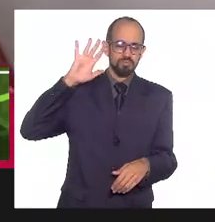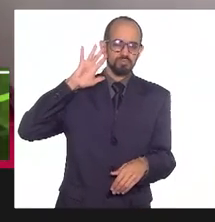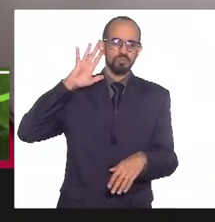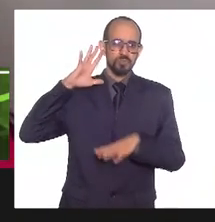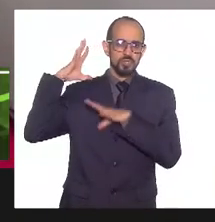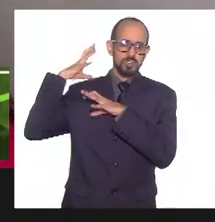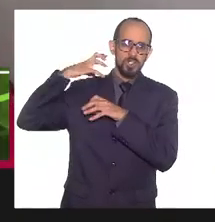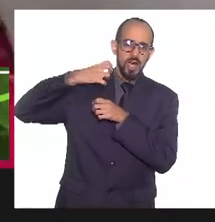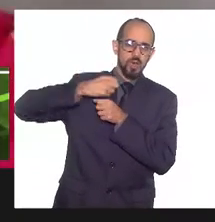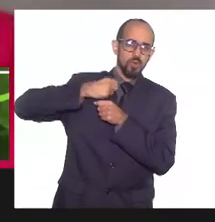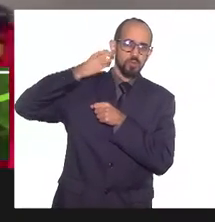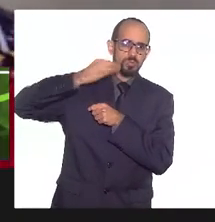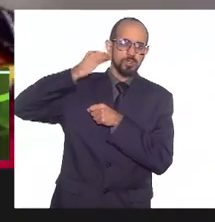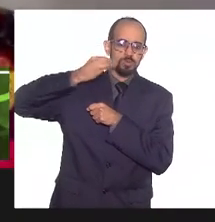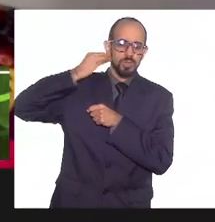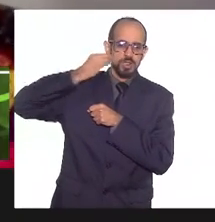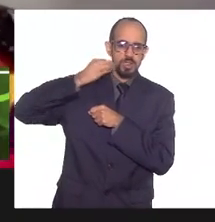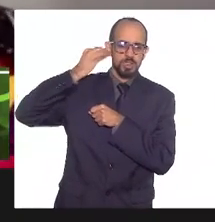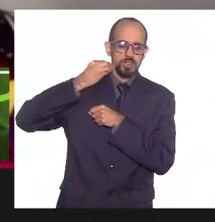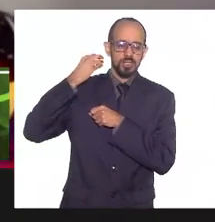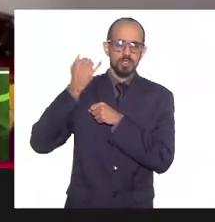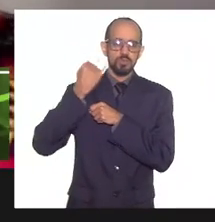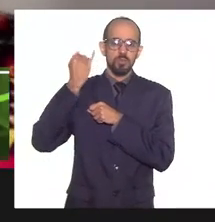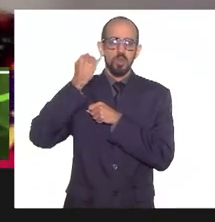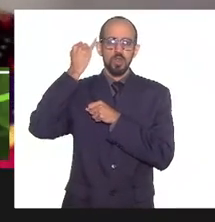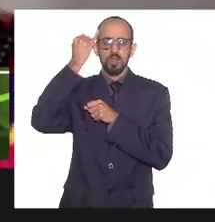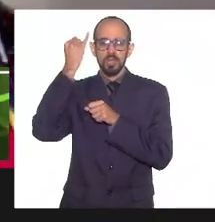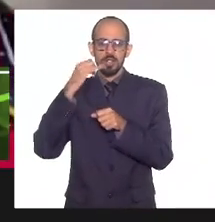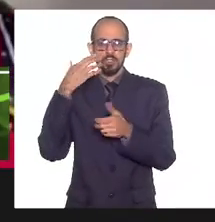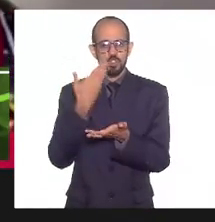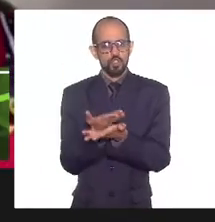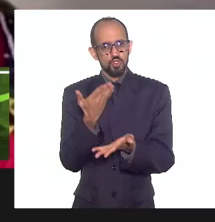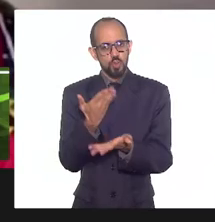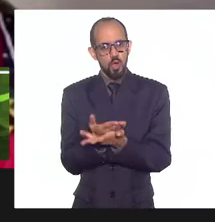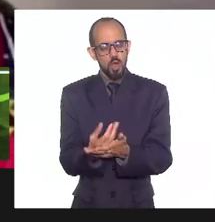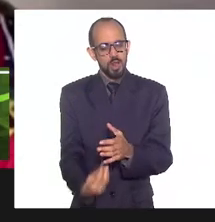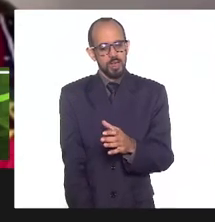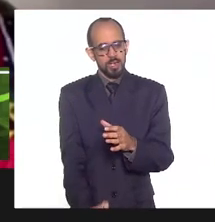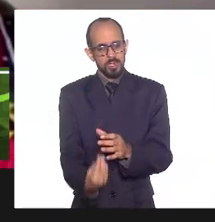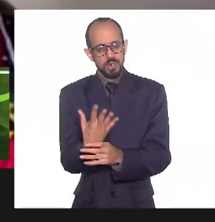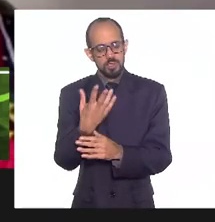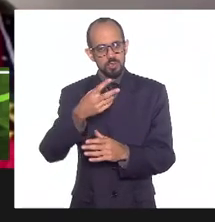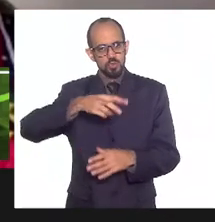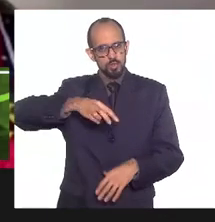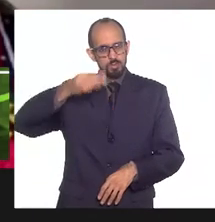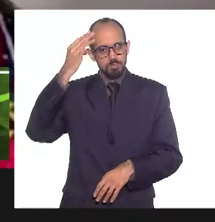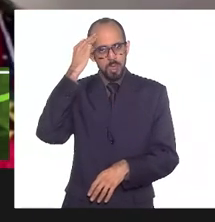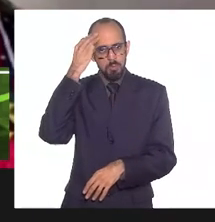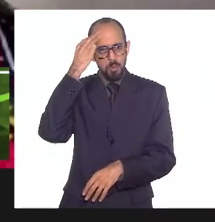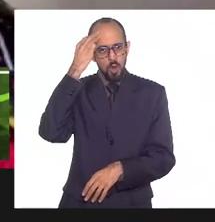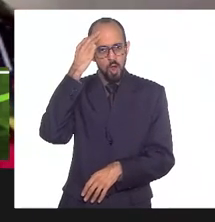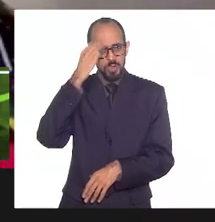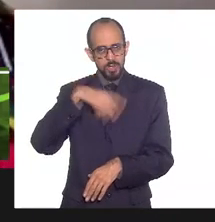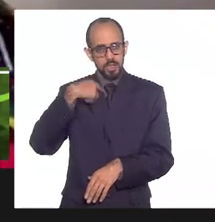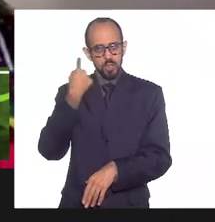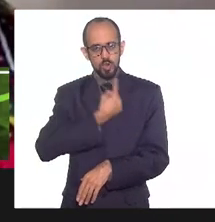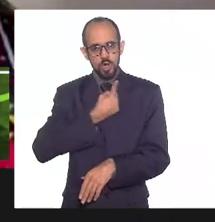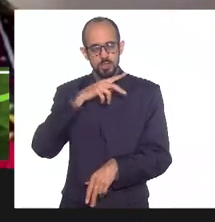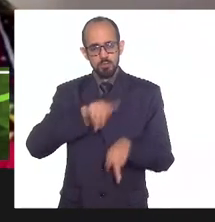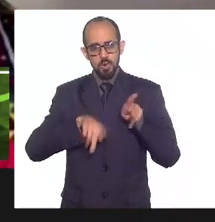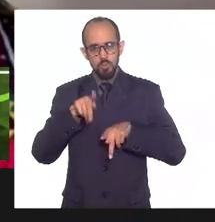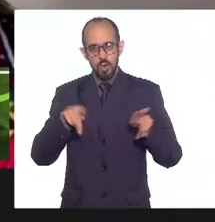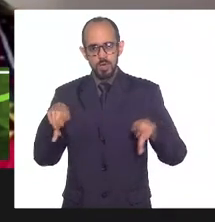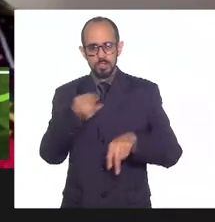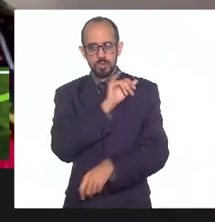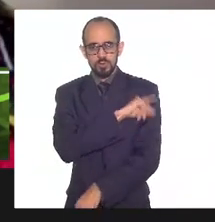uma escola que é tão tradicional e tão importante na produção de memória da nossa população no geral